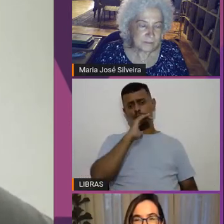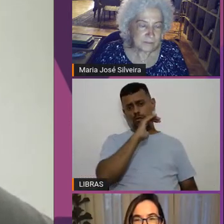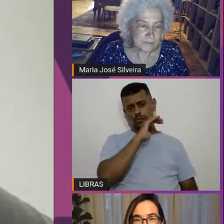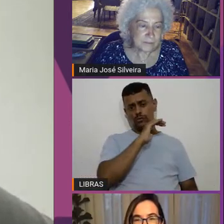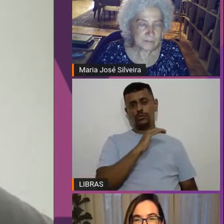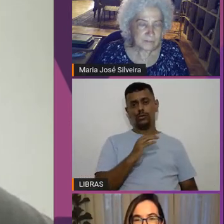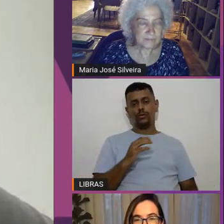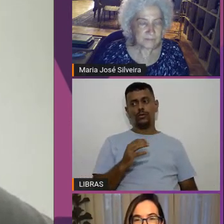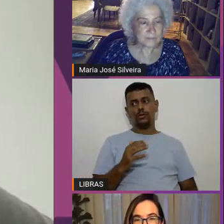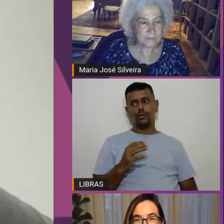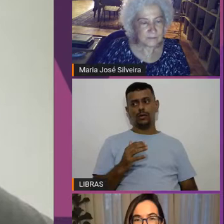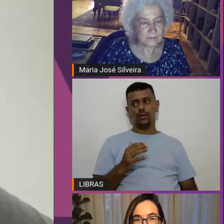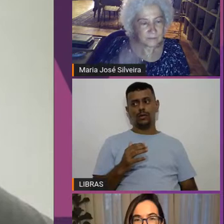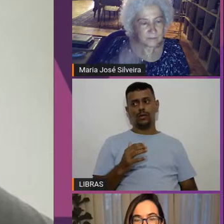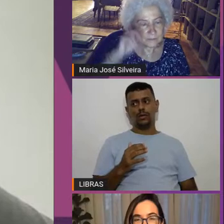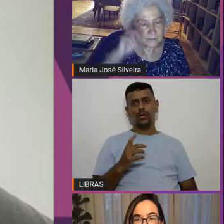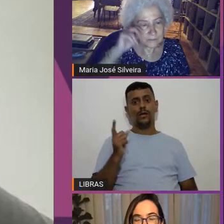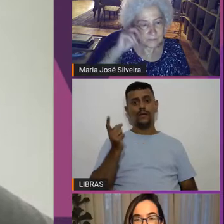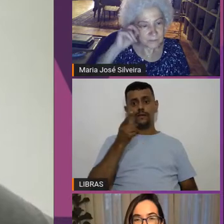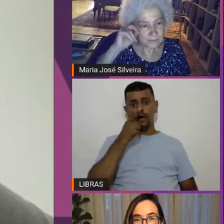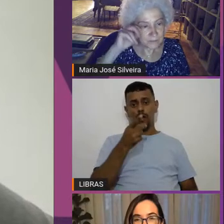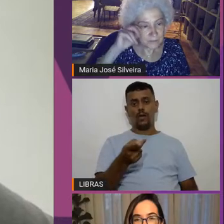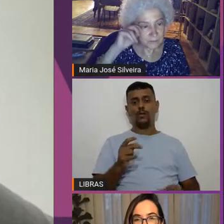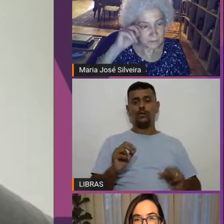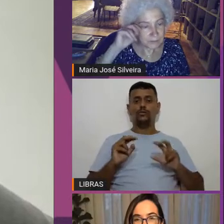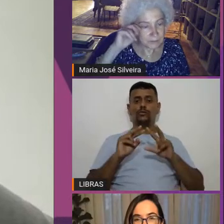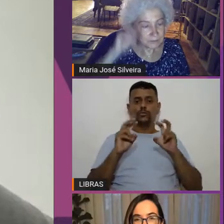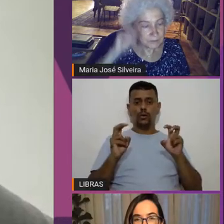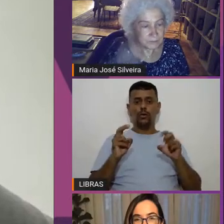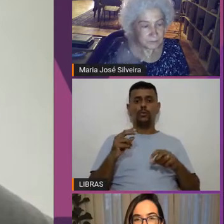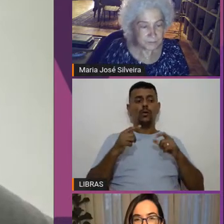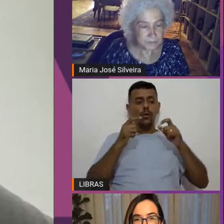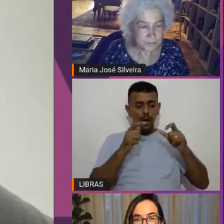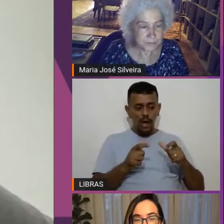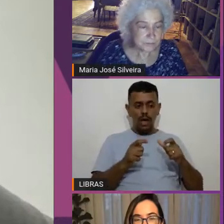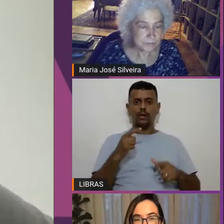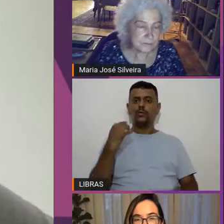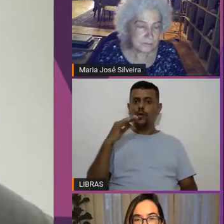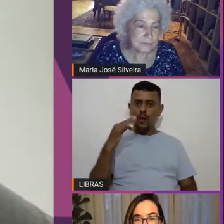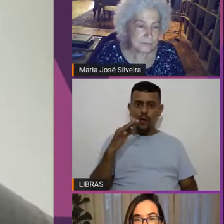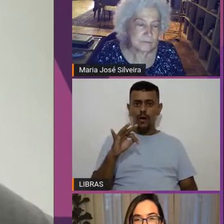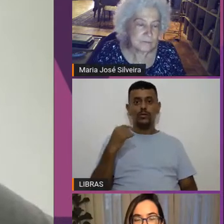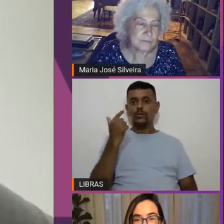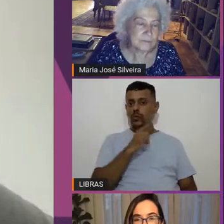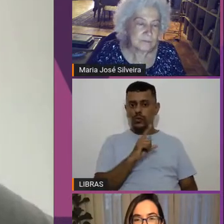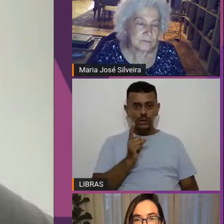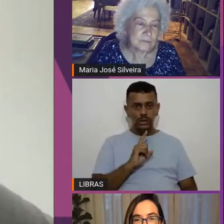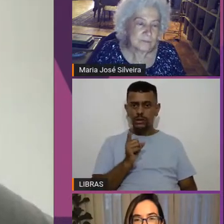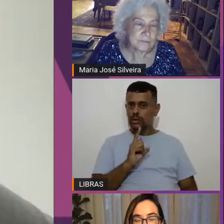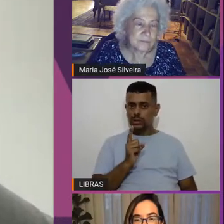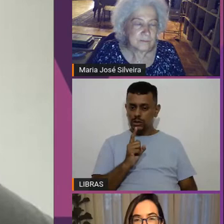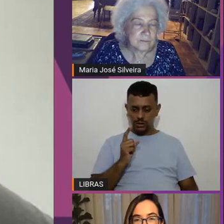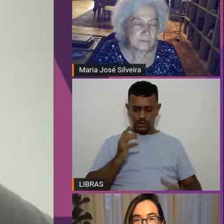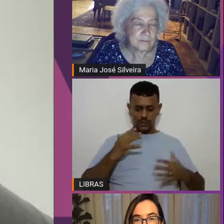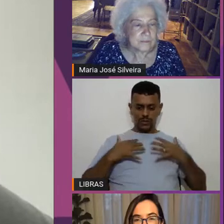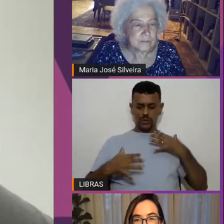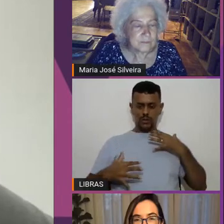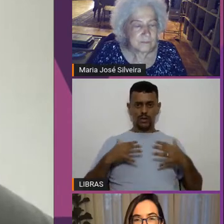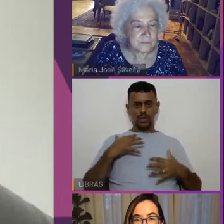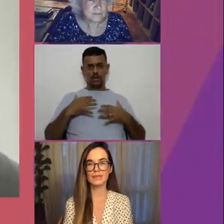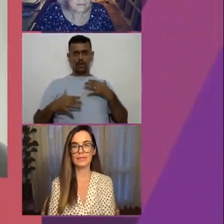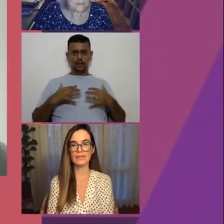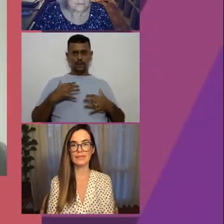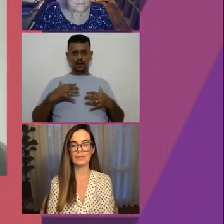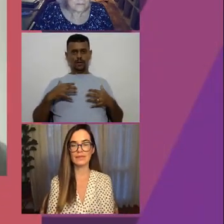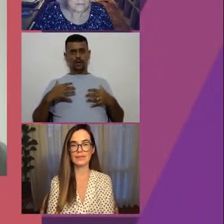como a Tatiana com a escrita primeiro com uma tela lugar de não conseguir me mexer e aí eu fui até uma pesquisa